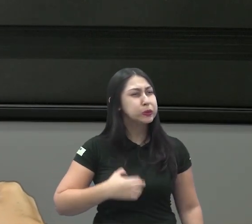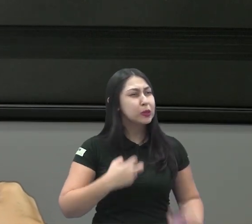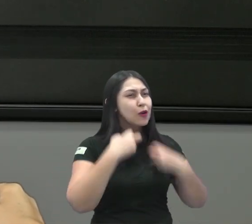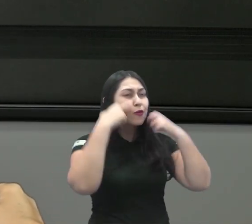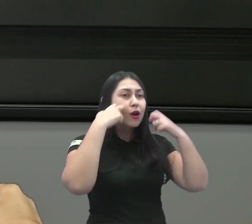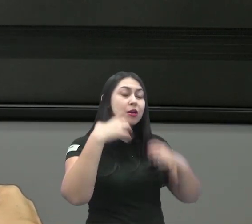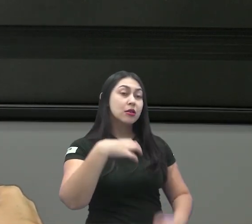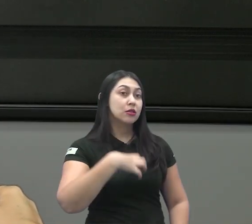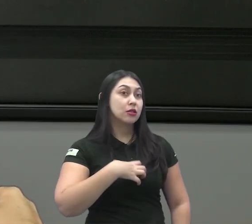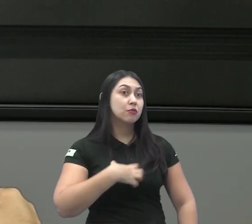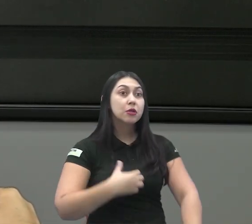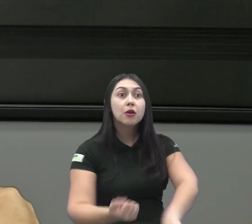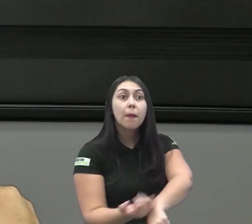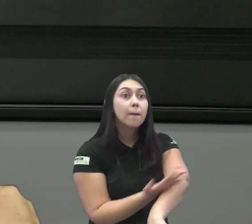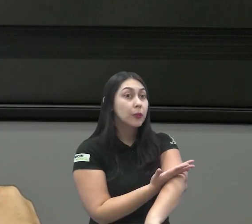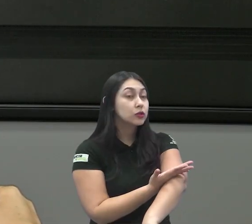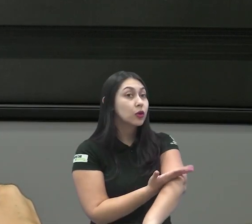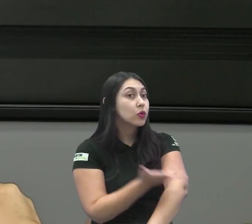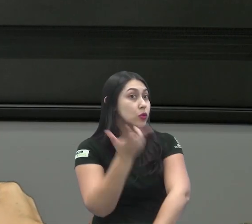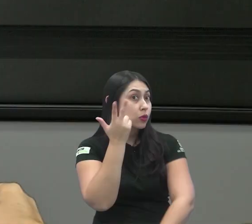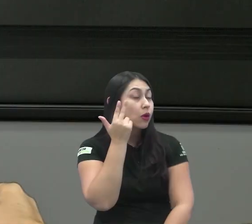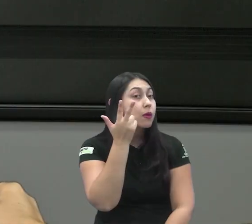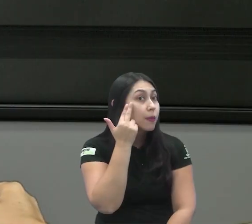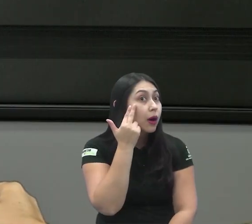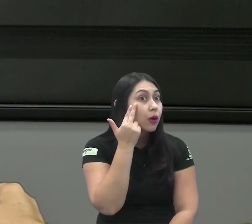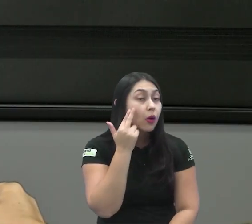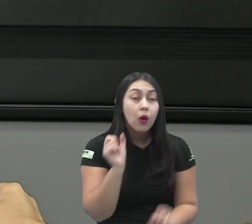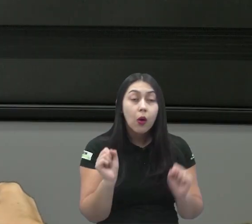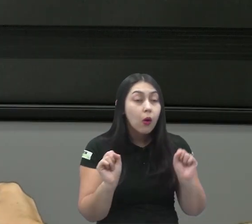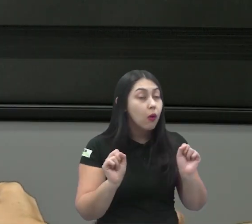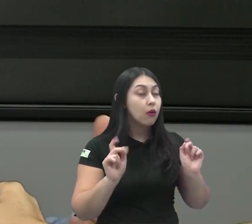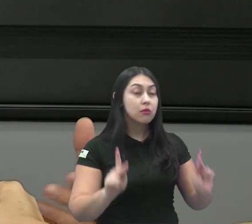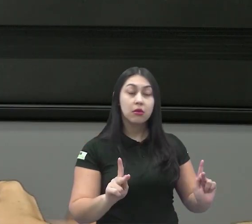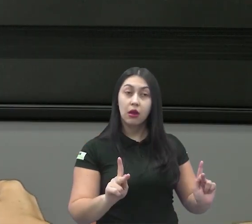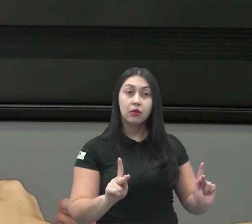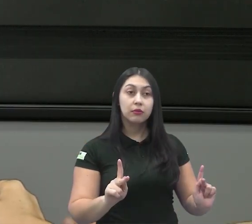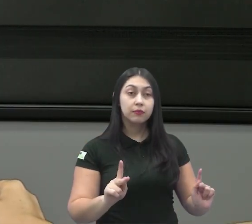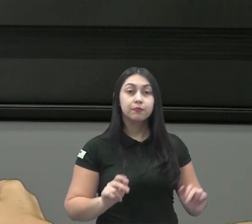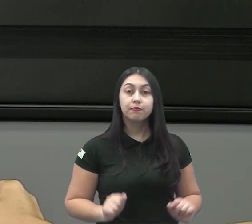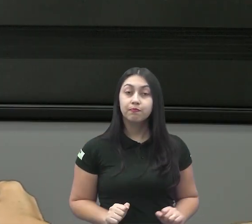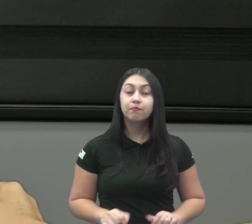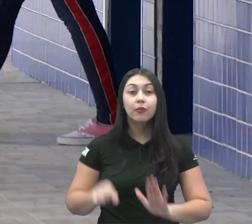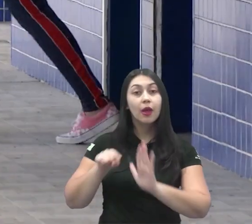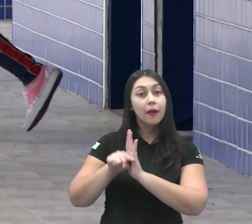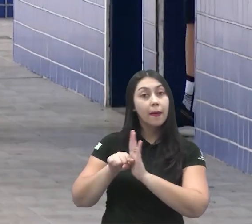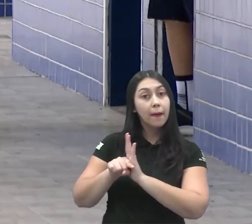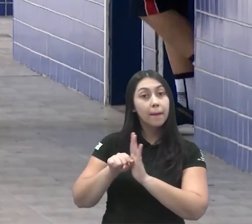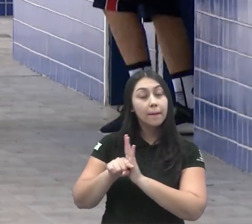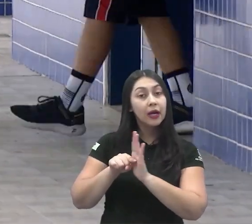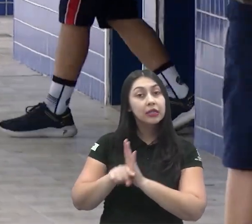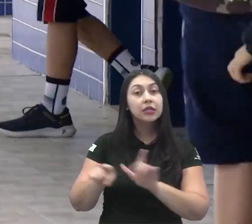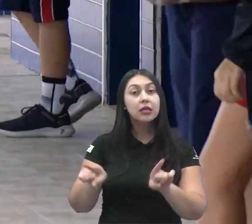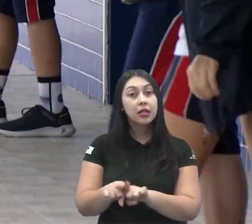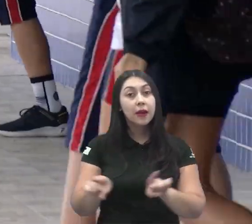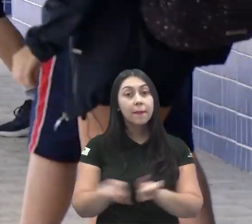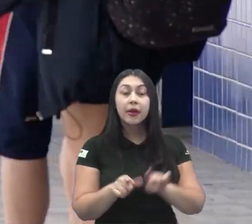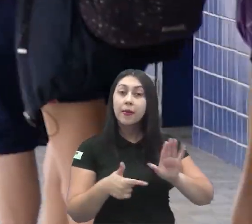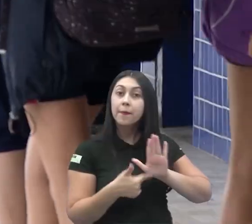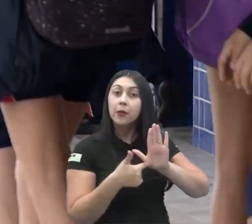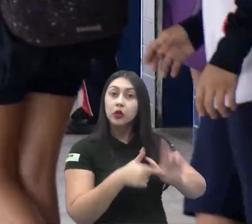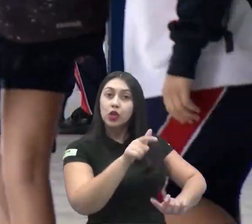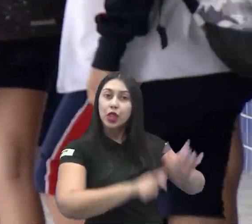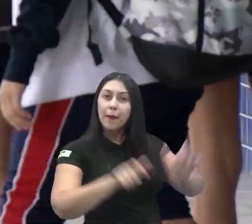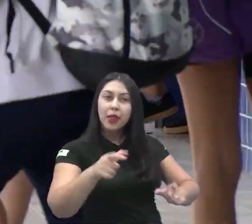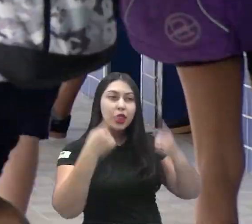raiva, vergonha, são emoções, são sentimentos que ele vai sentir. E tudo bem ele sentir dessa forma. A pesquisa Pense